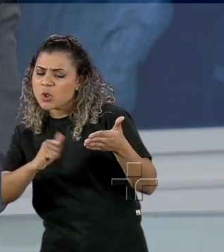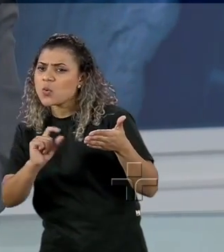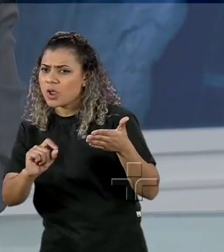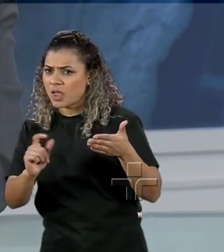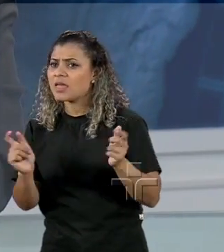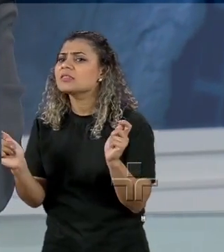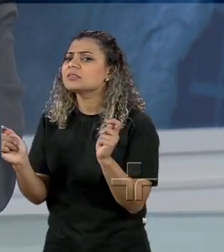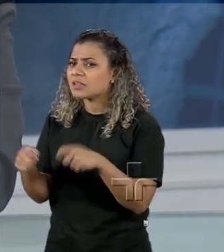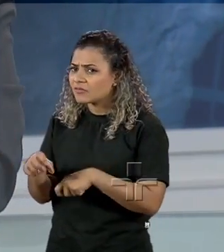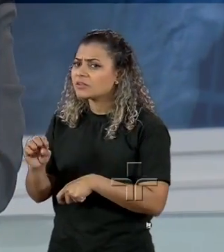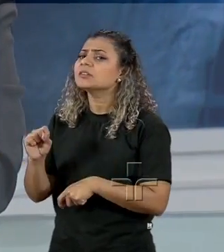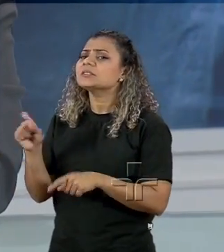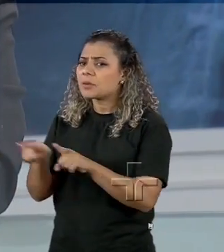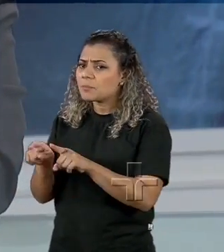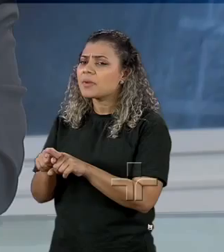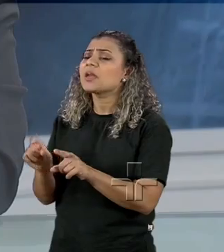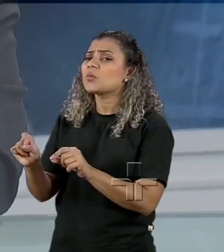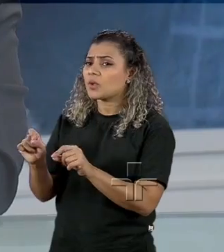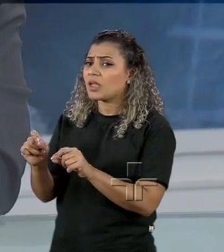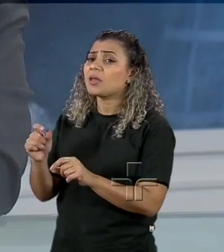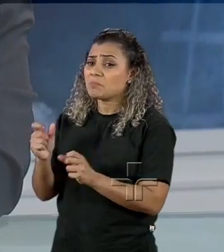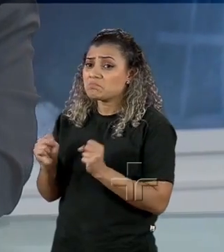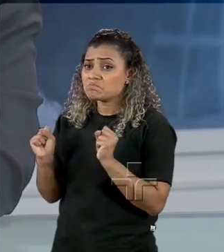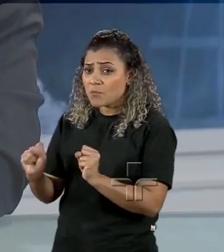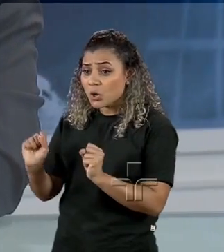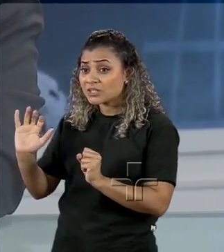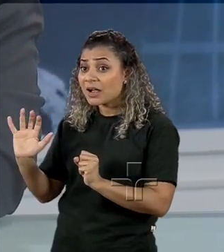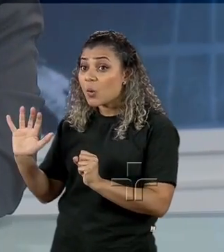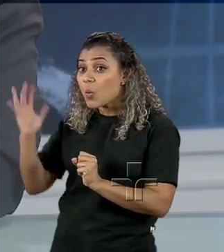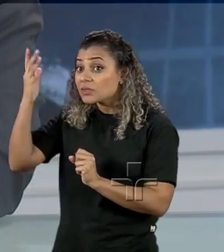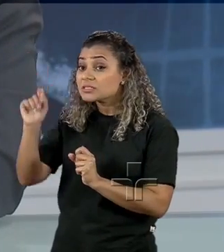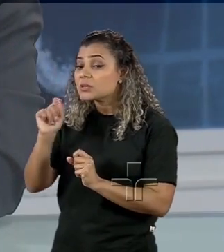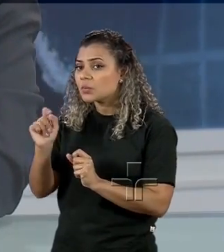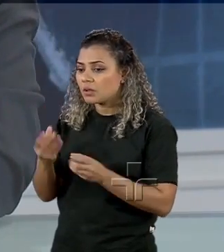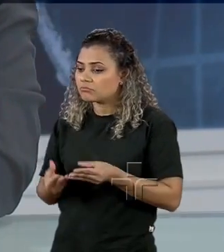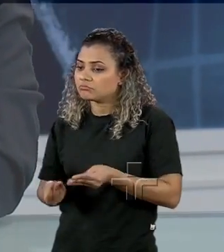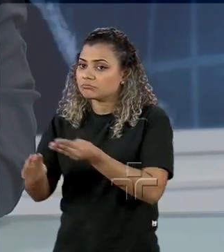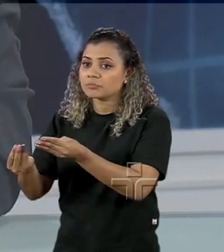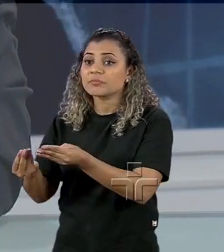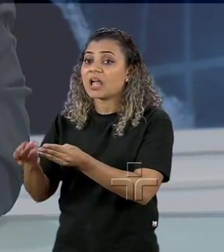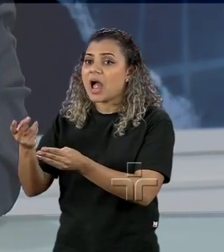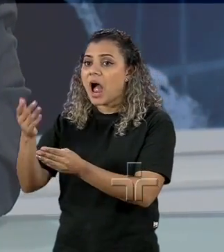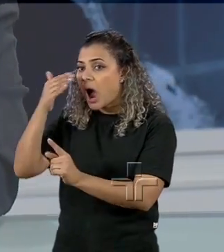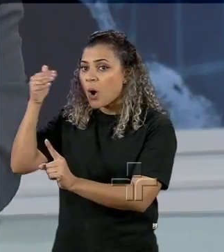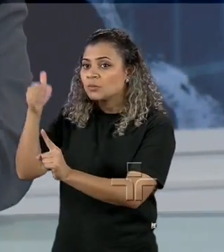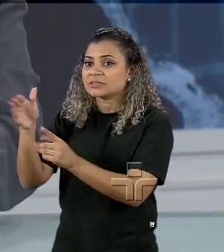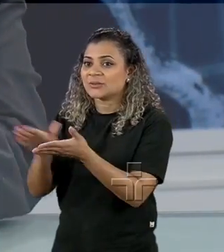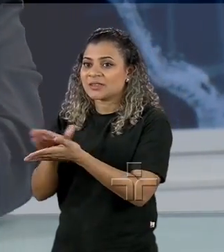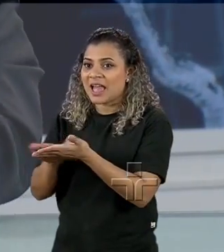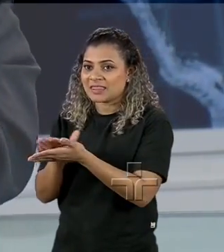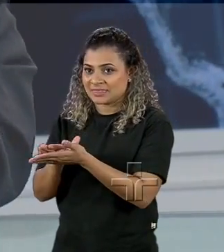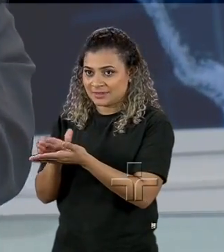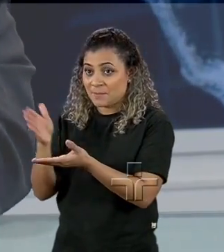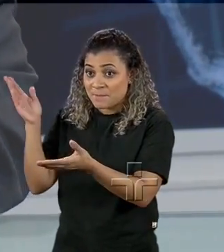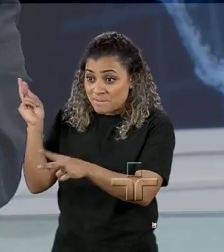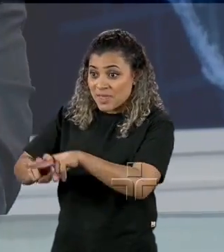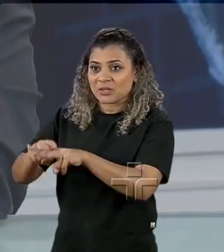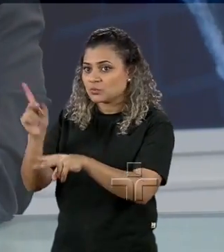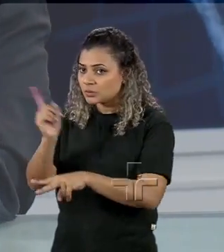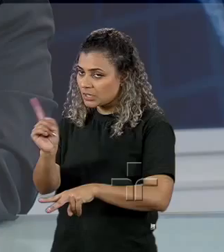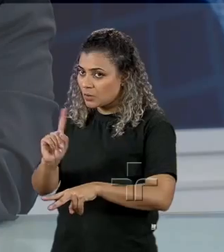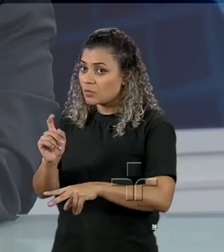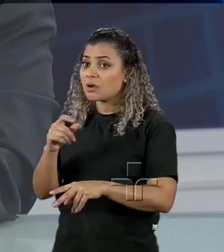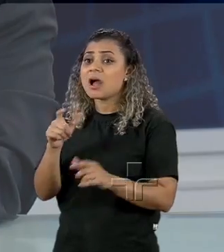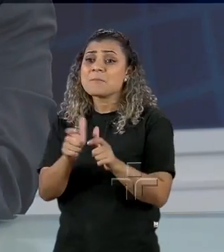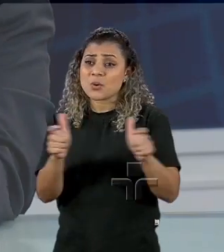ainda oferecerem ao ex-ministro Zé Dirceu a possibilidade dele ser não condenado. É curioso, porque para quem é